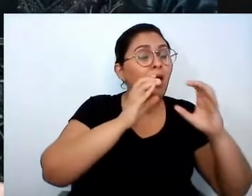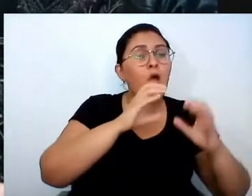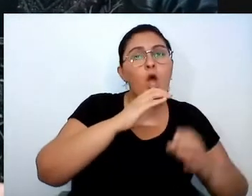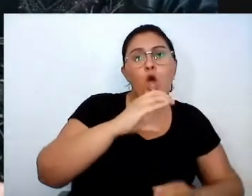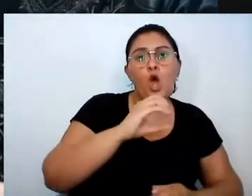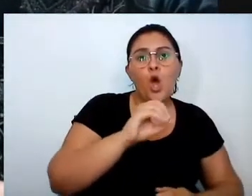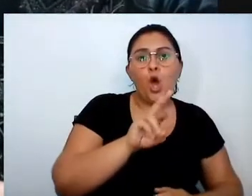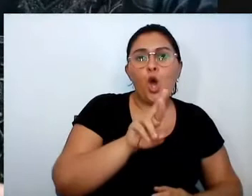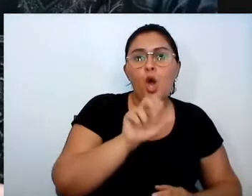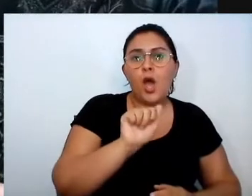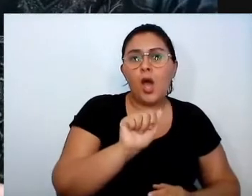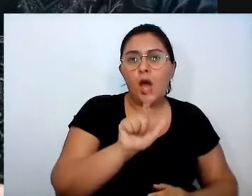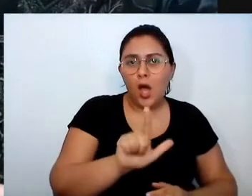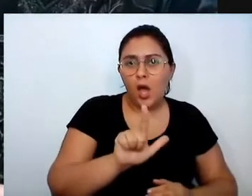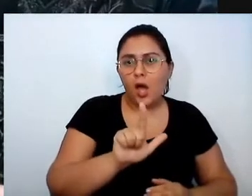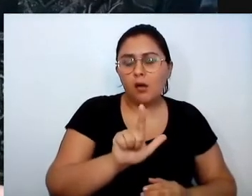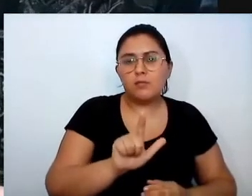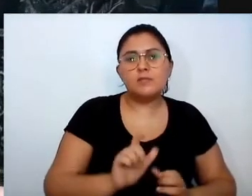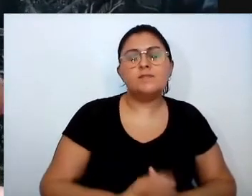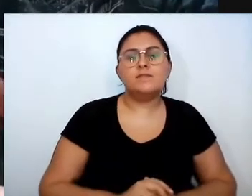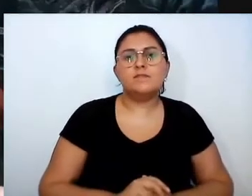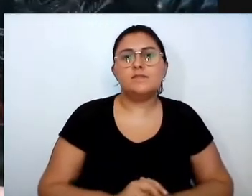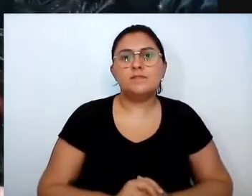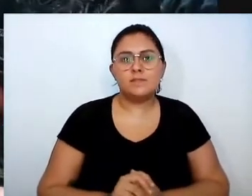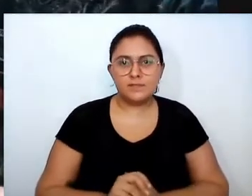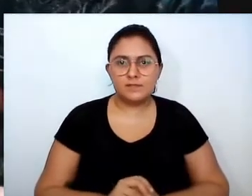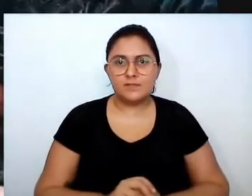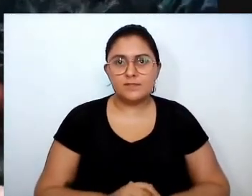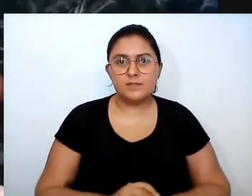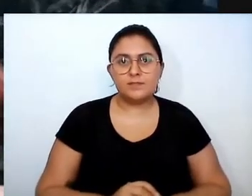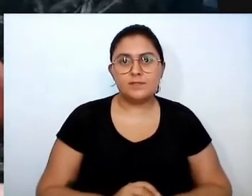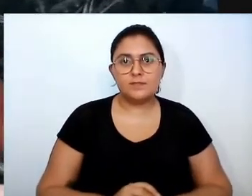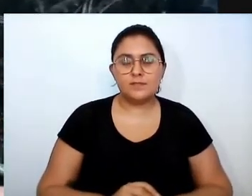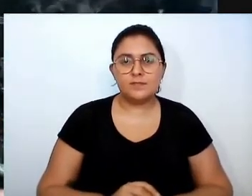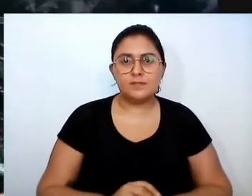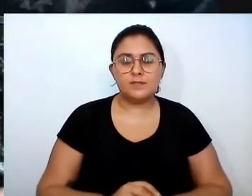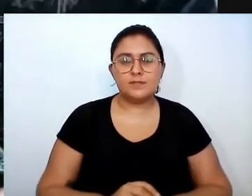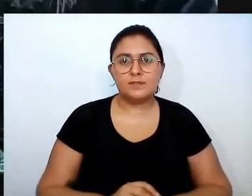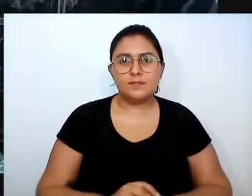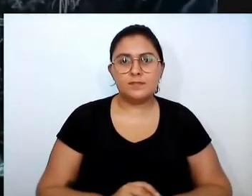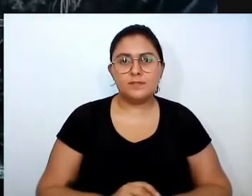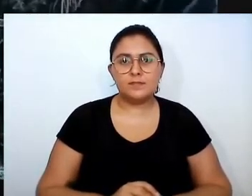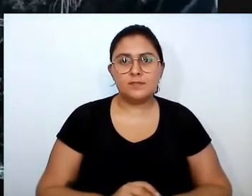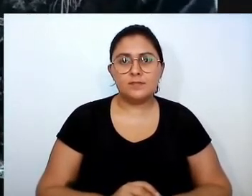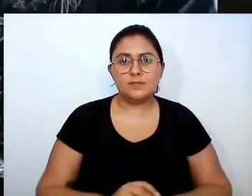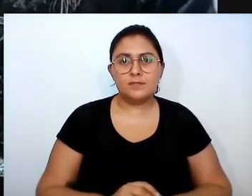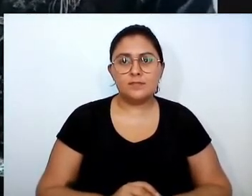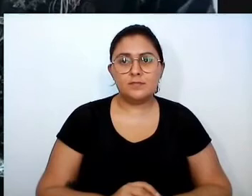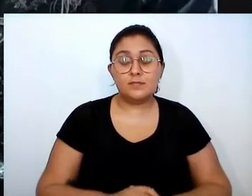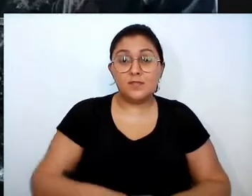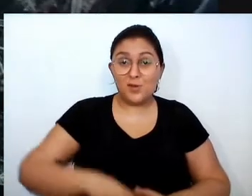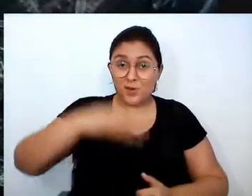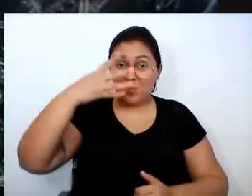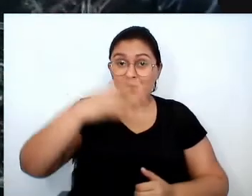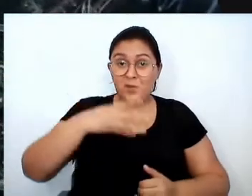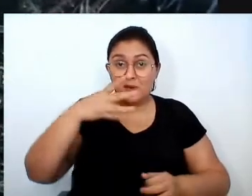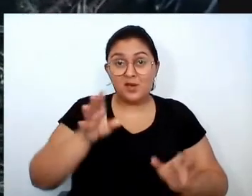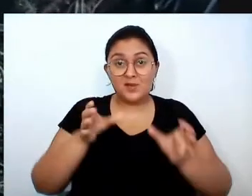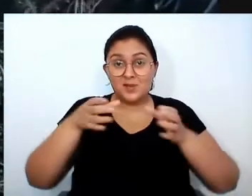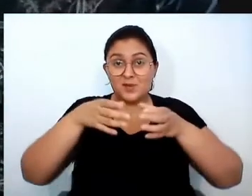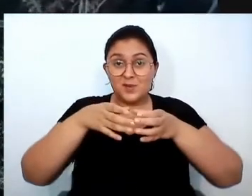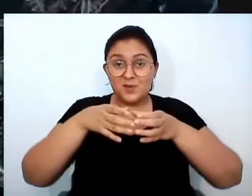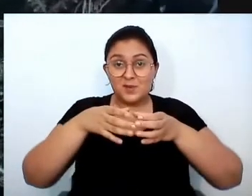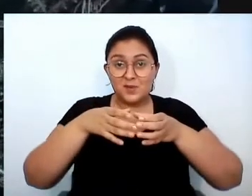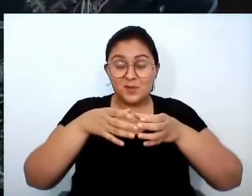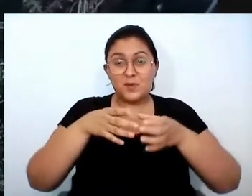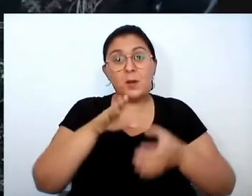coral. Né? Sim, o Vivendo Canto, né? E o coral Vivendo do Canto. Eu ingressei no coral Vivendo do Canto. E posteriormente entrei